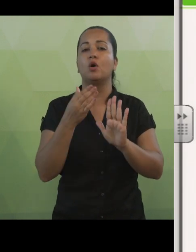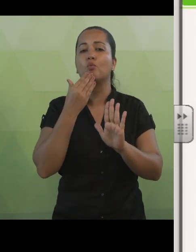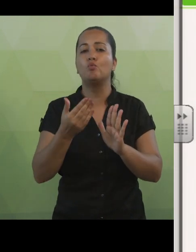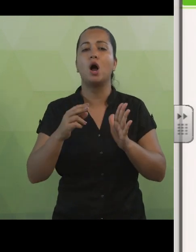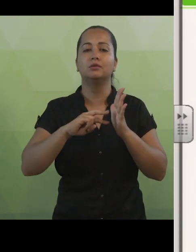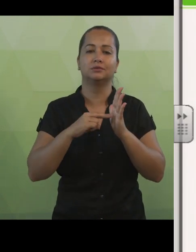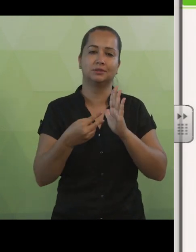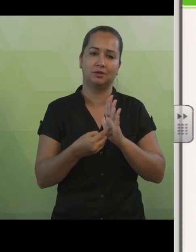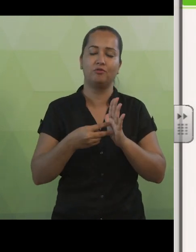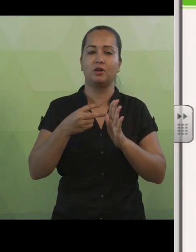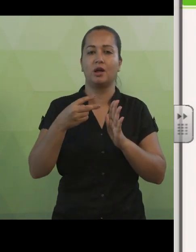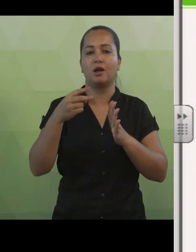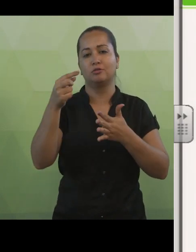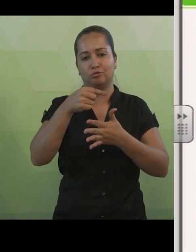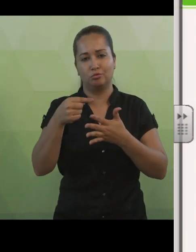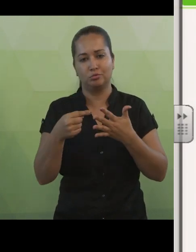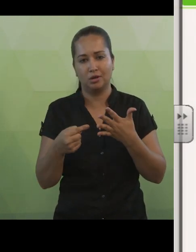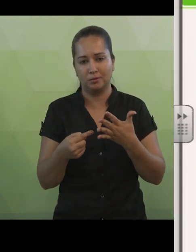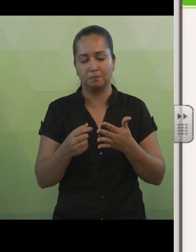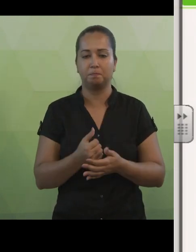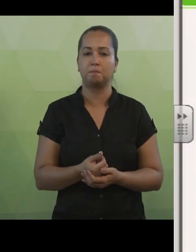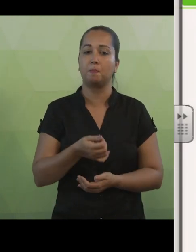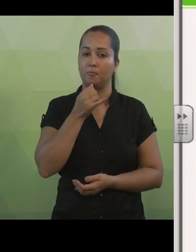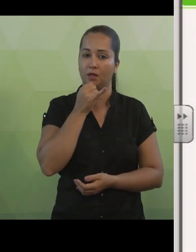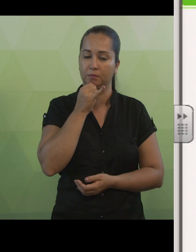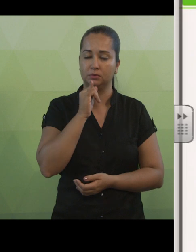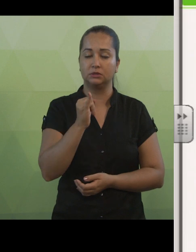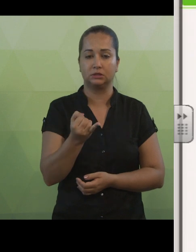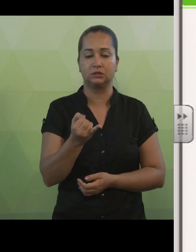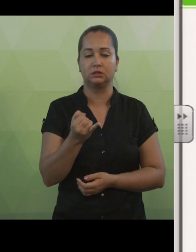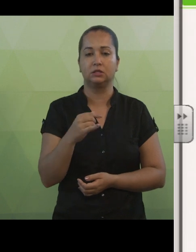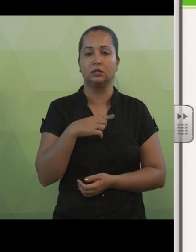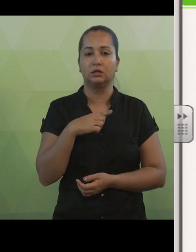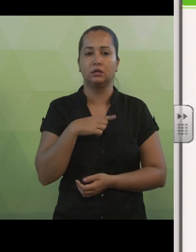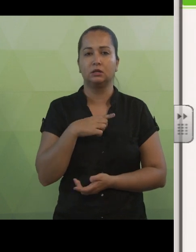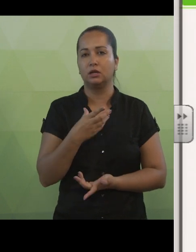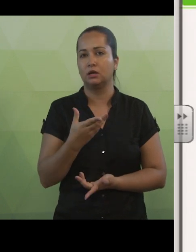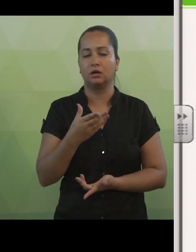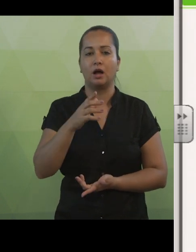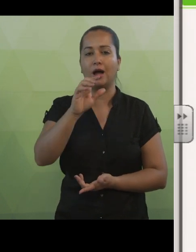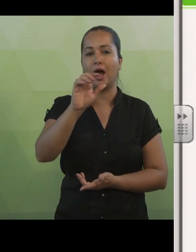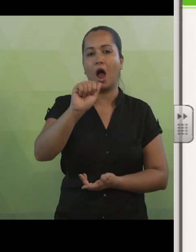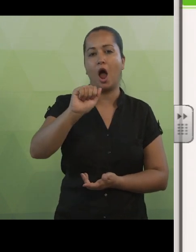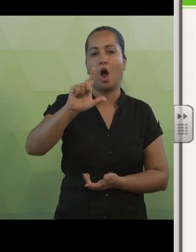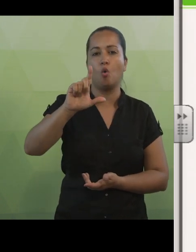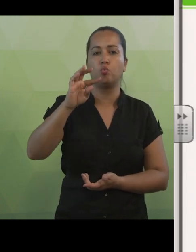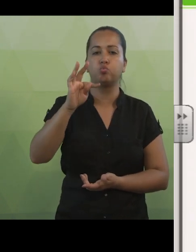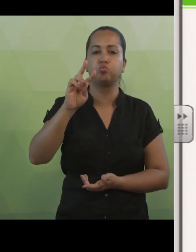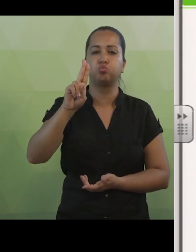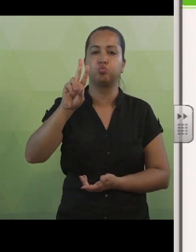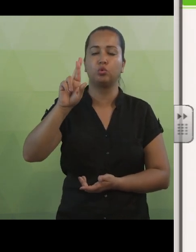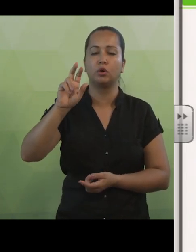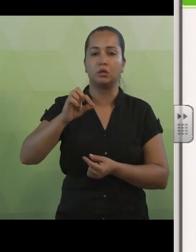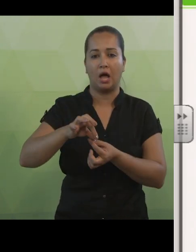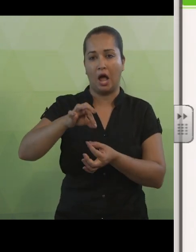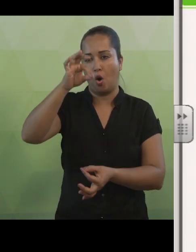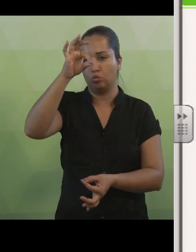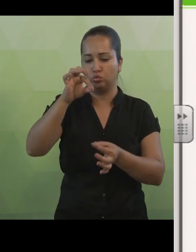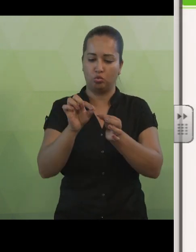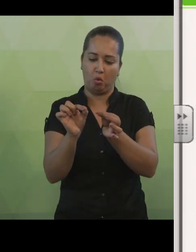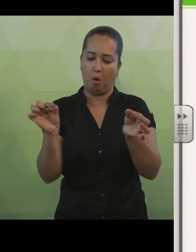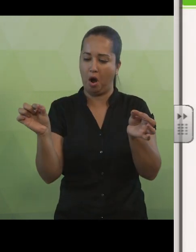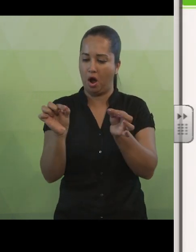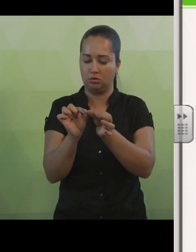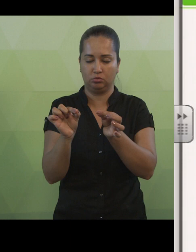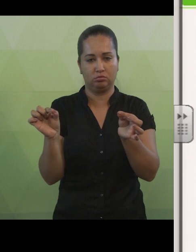por exemplo, nós temos um campo lá chamado altura, que possui uma restrição de domínio de ser do